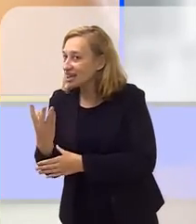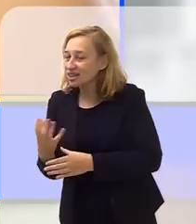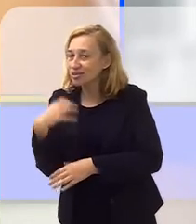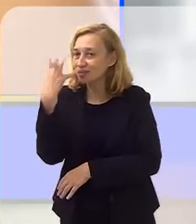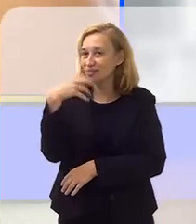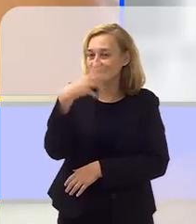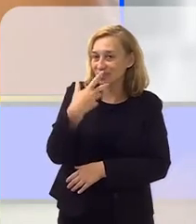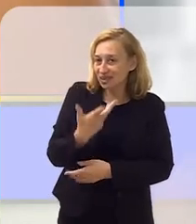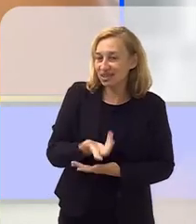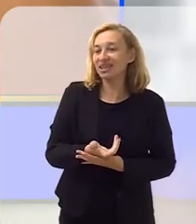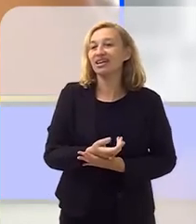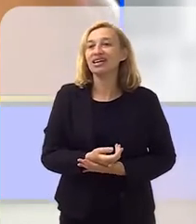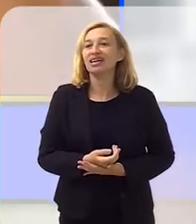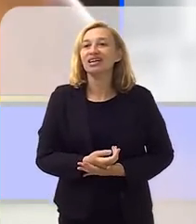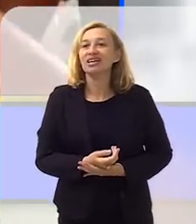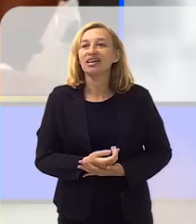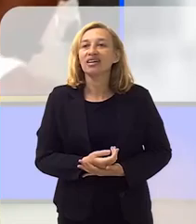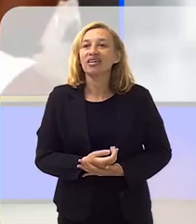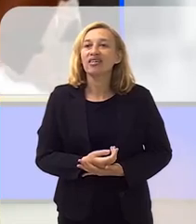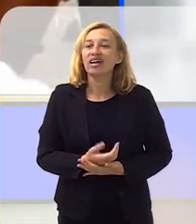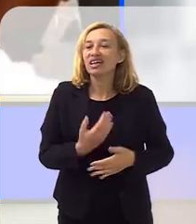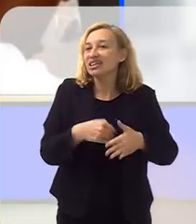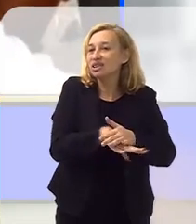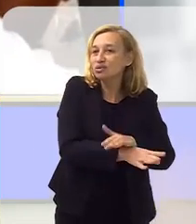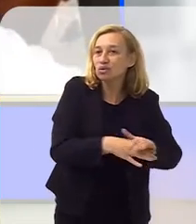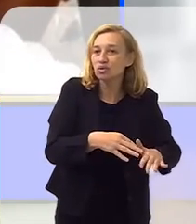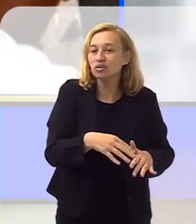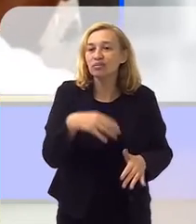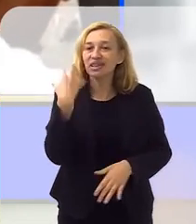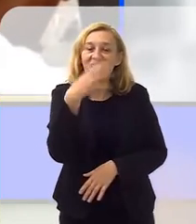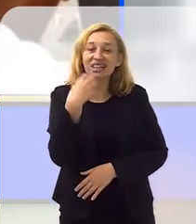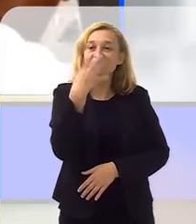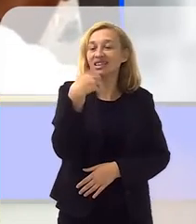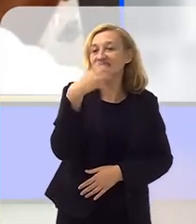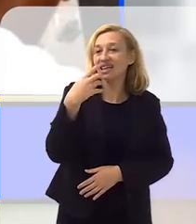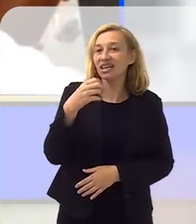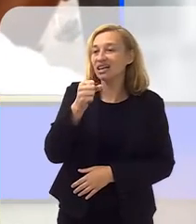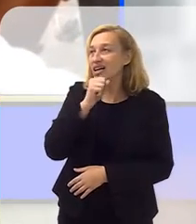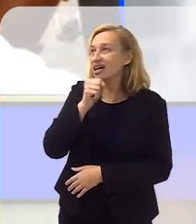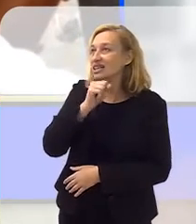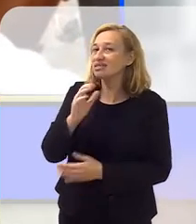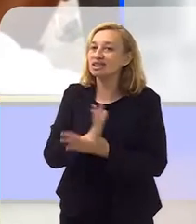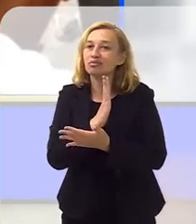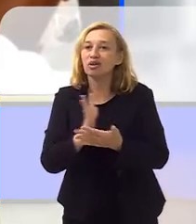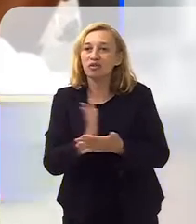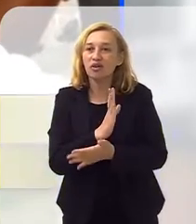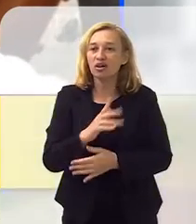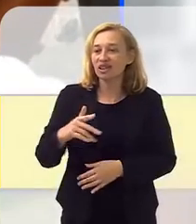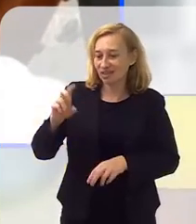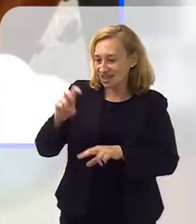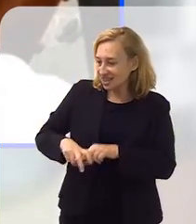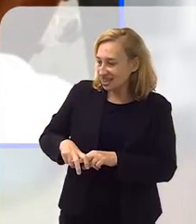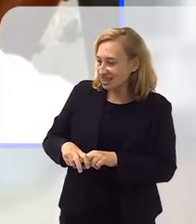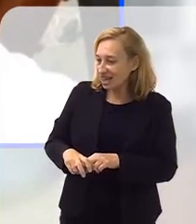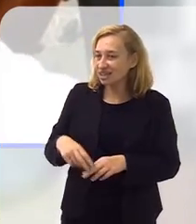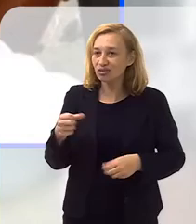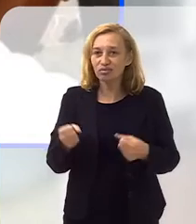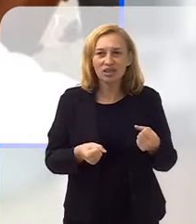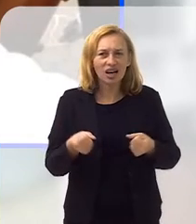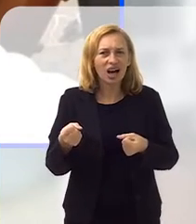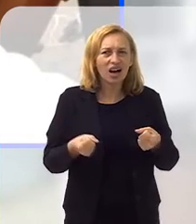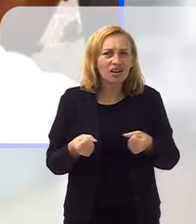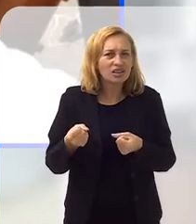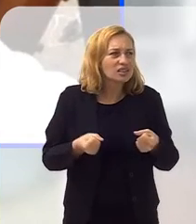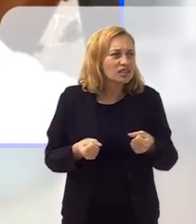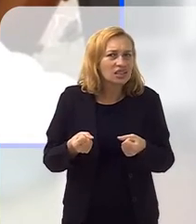para com isso. E ela tinha muito esse costume de estar ali cantarolando. Às vezes a minha avó ia, ela estava